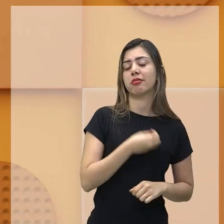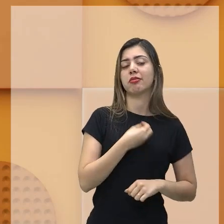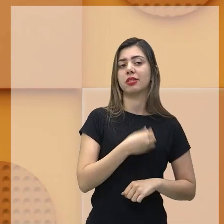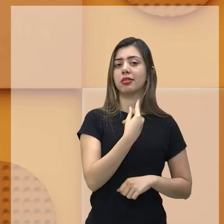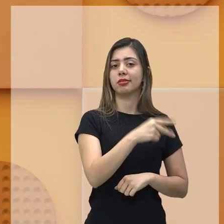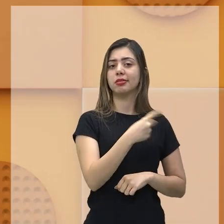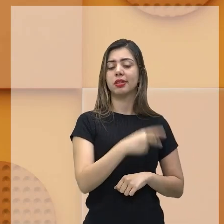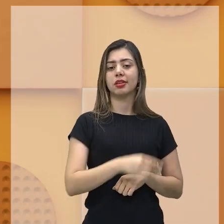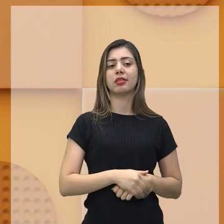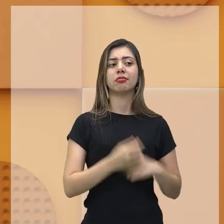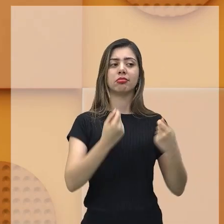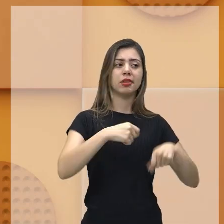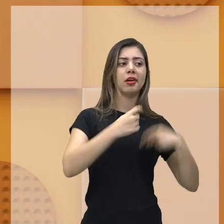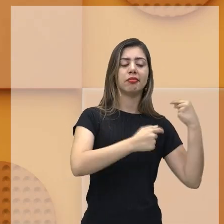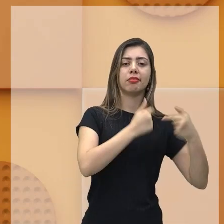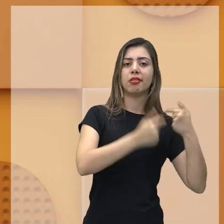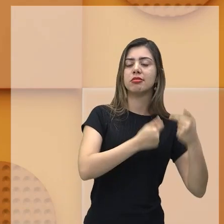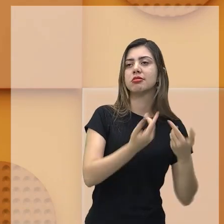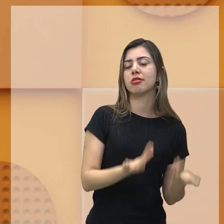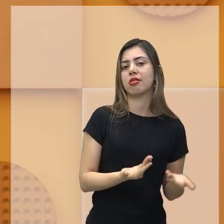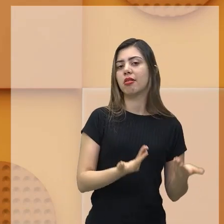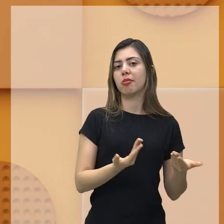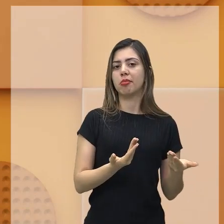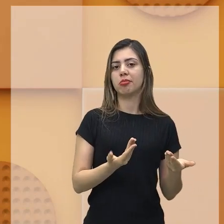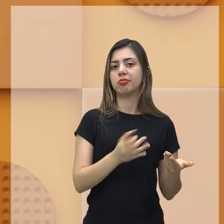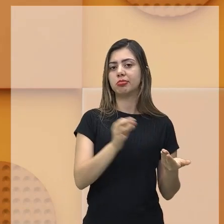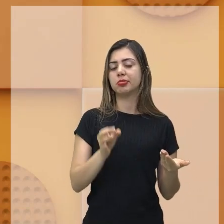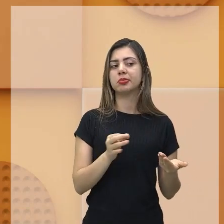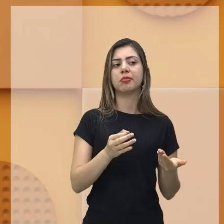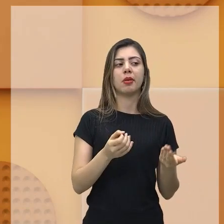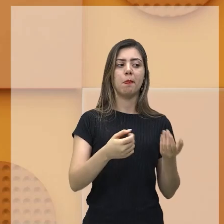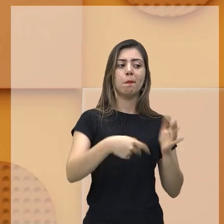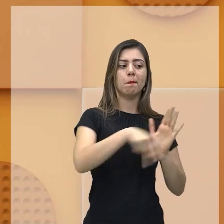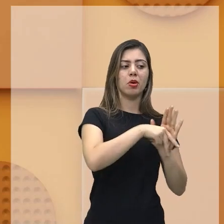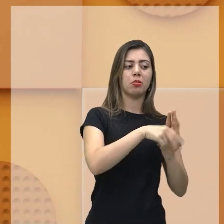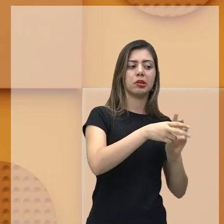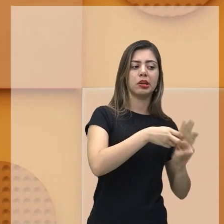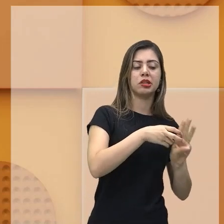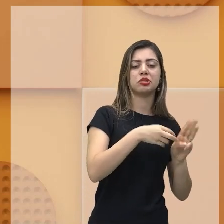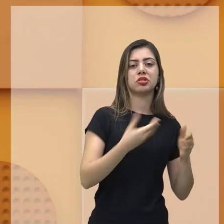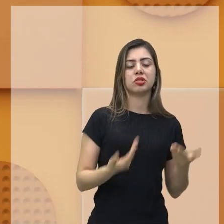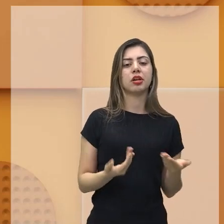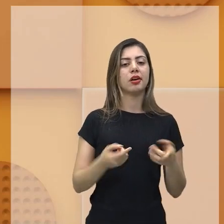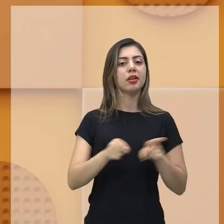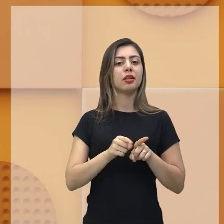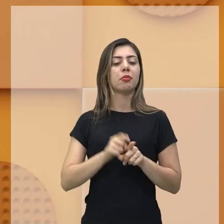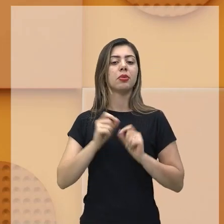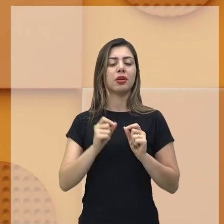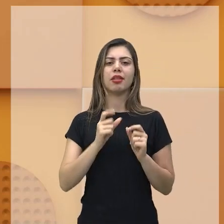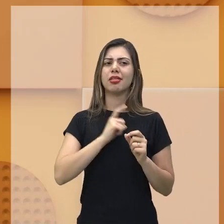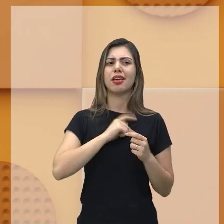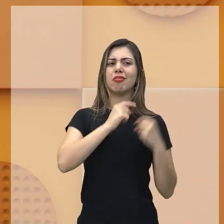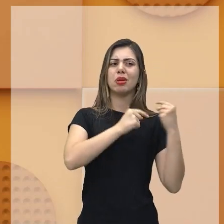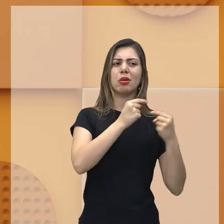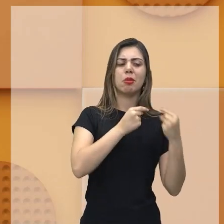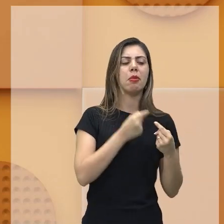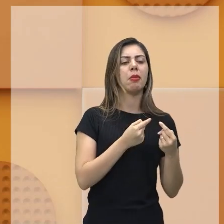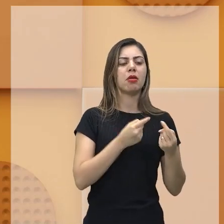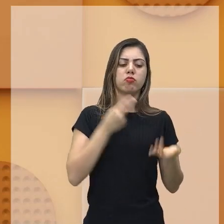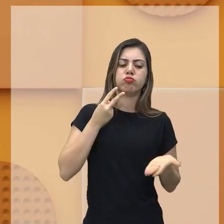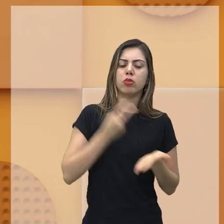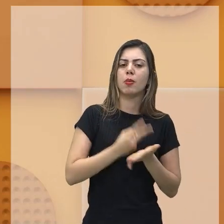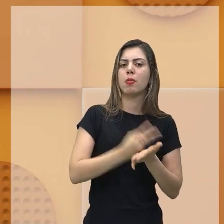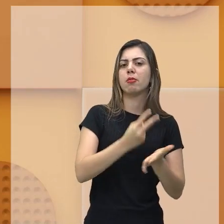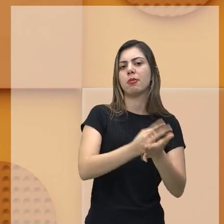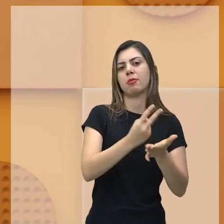dizer, direito às tradições indígenas, direito também a essas tradições serem